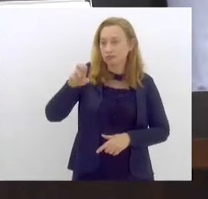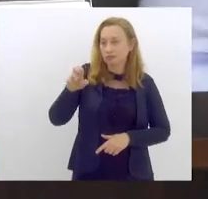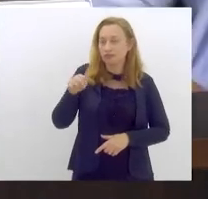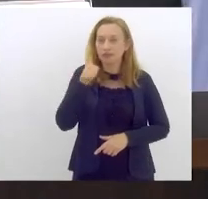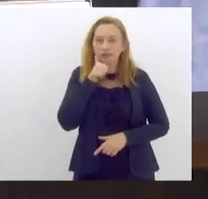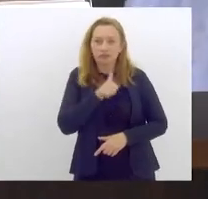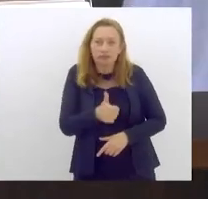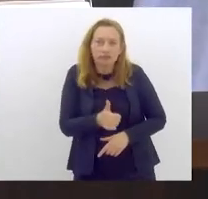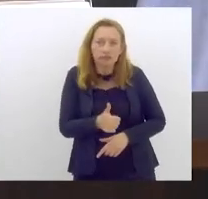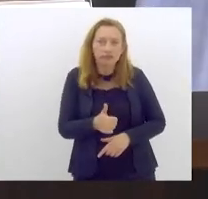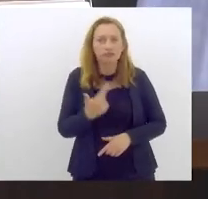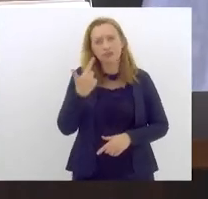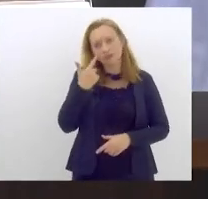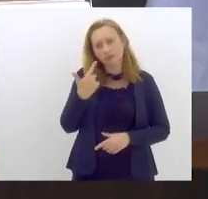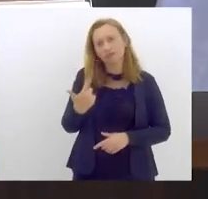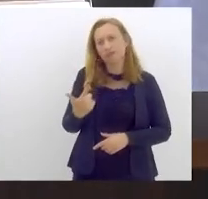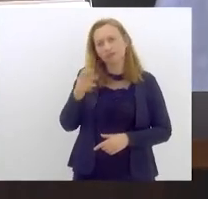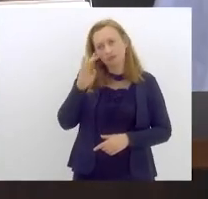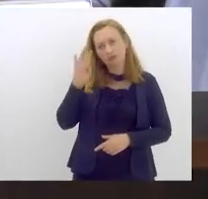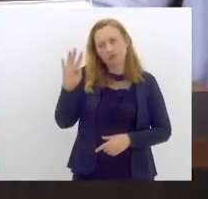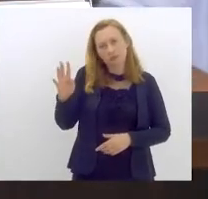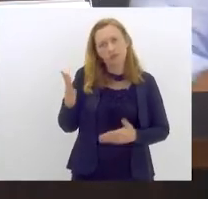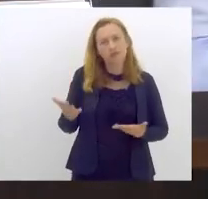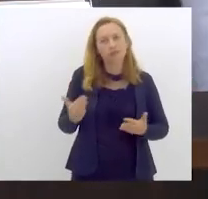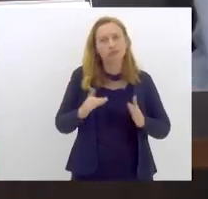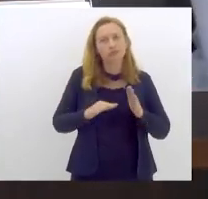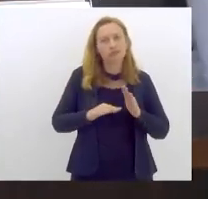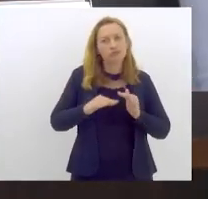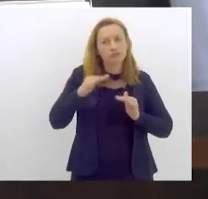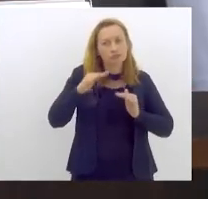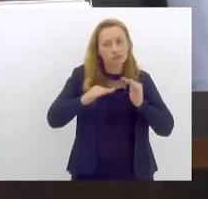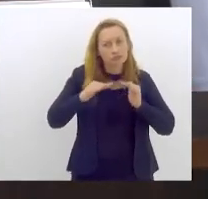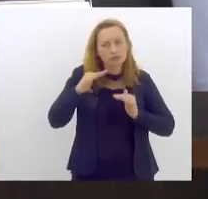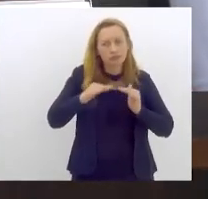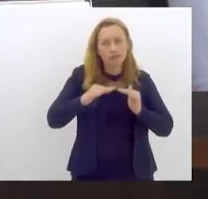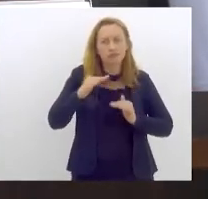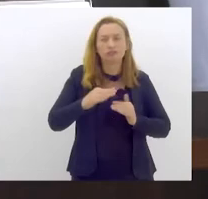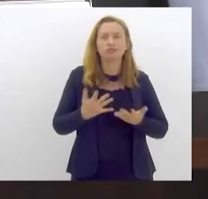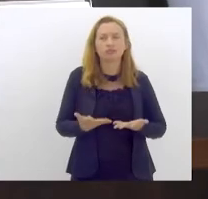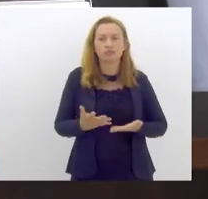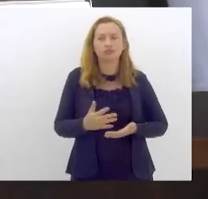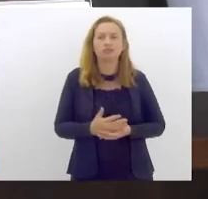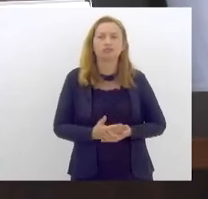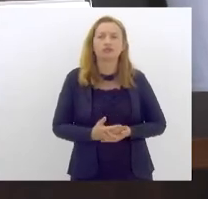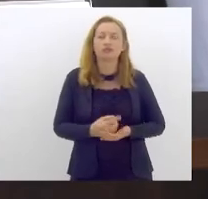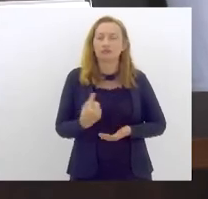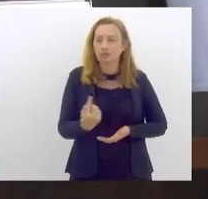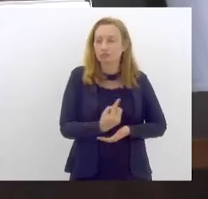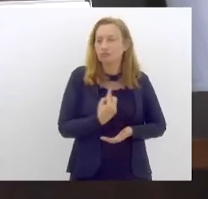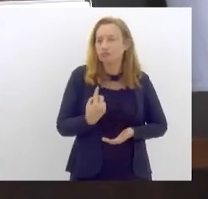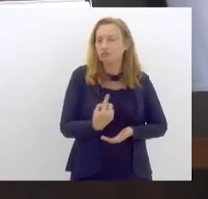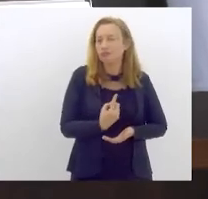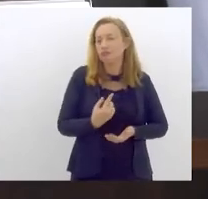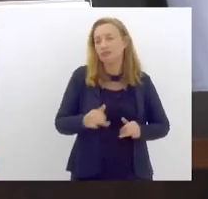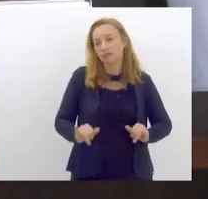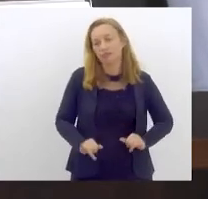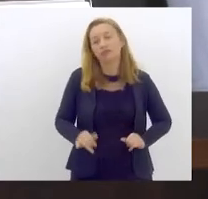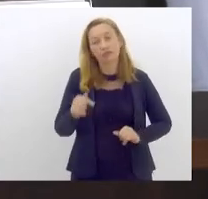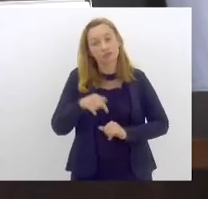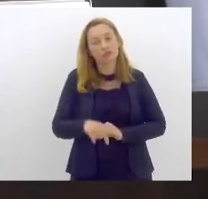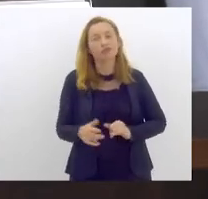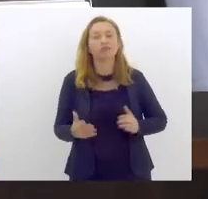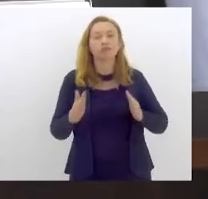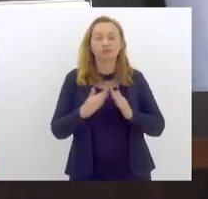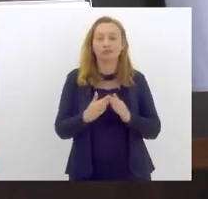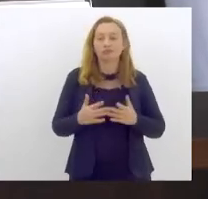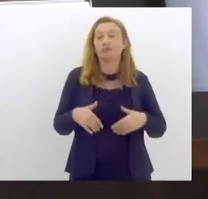mulheres vocês imaginam o nível de cerceamento que muitas de nós sofremos aqui dentro da